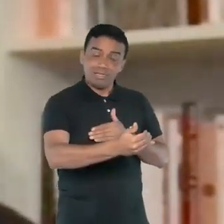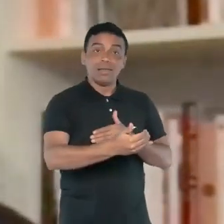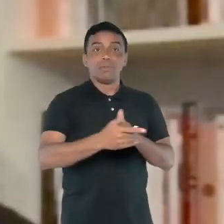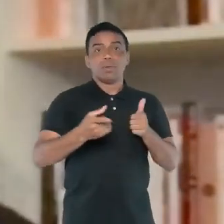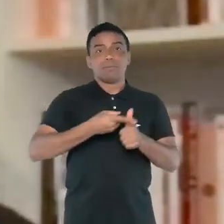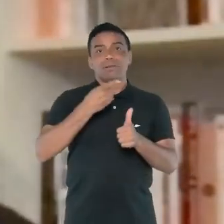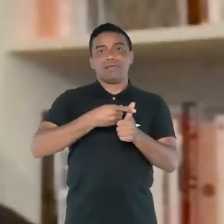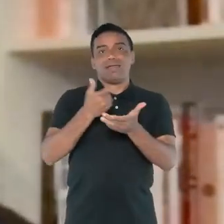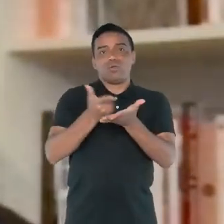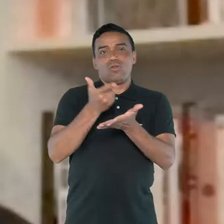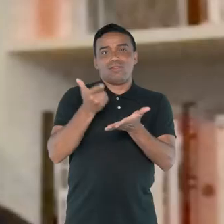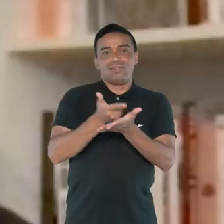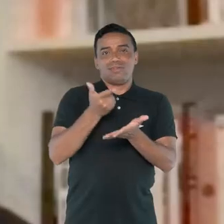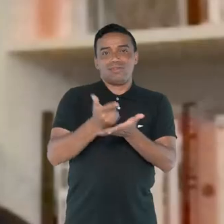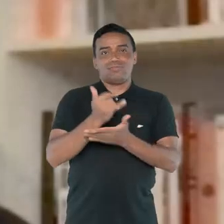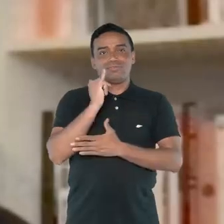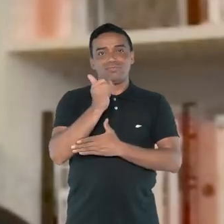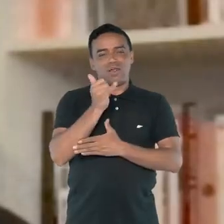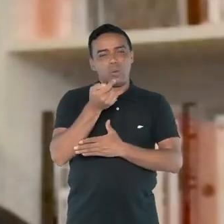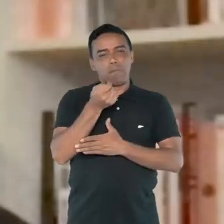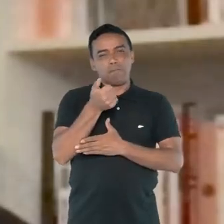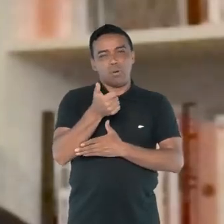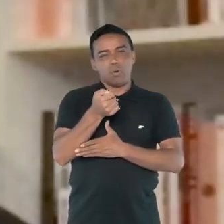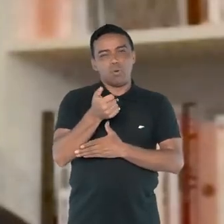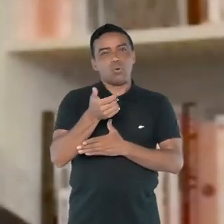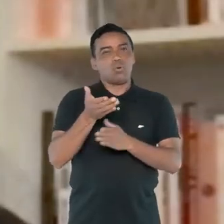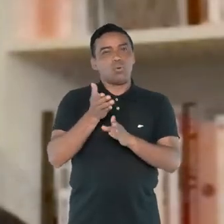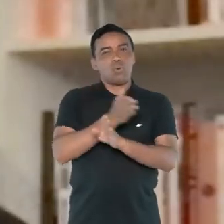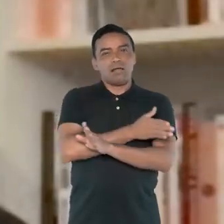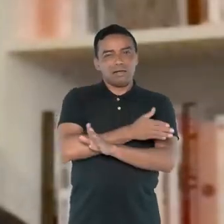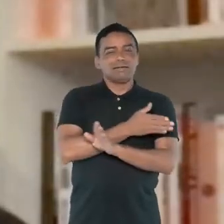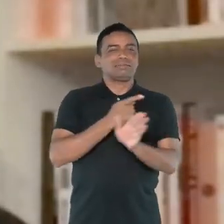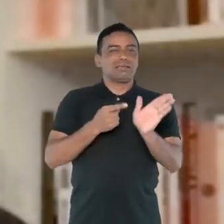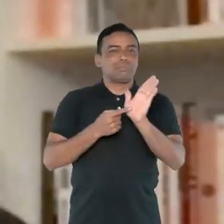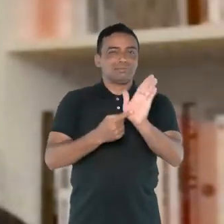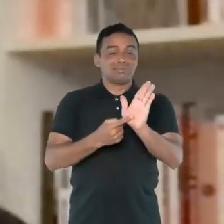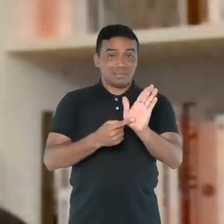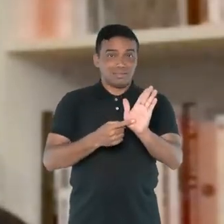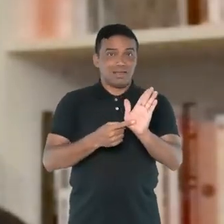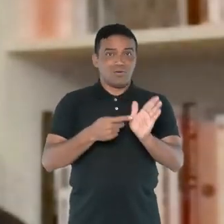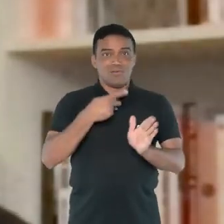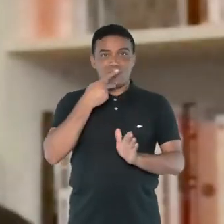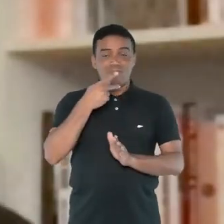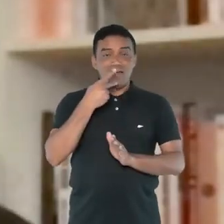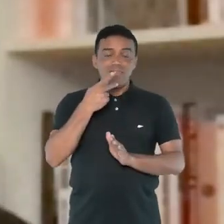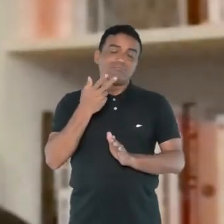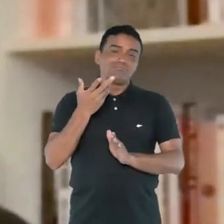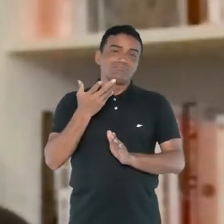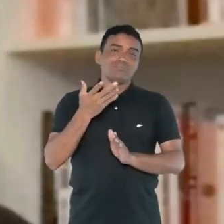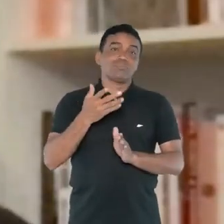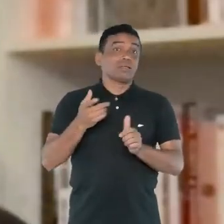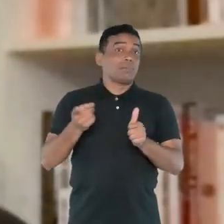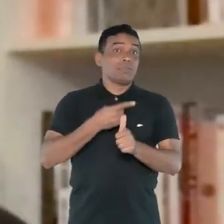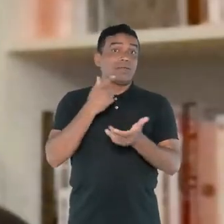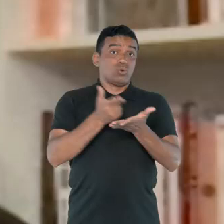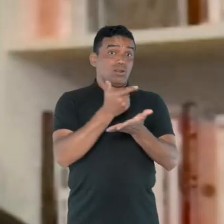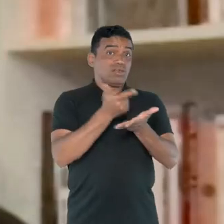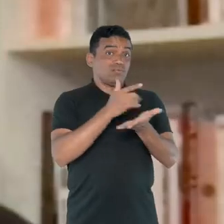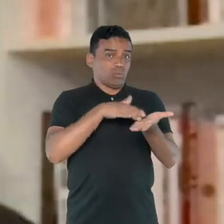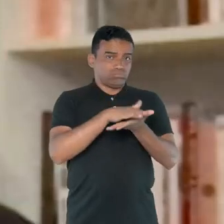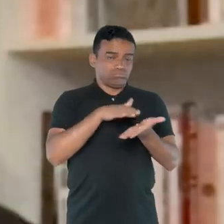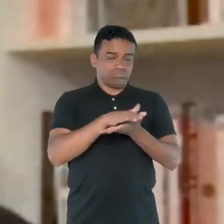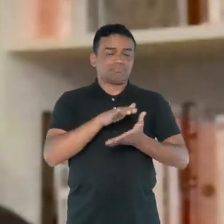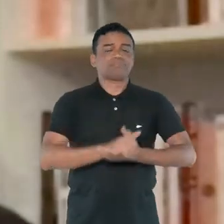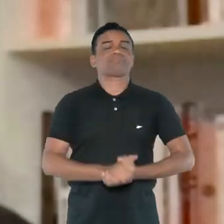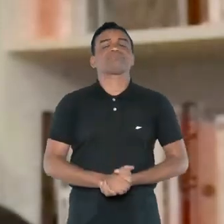meu primeiro livro, que mencionou há pouco quando estava a fazer aquela apresentação, que se chama Morreste-me, e que foi o primeiro livro que eu